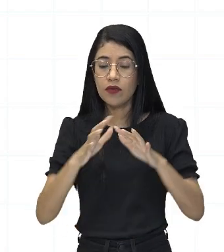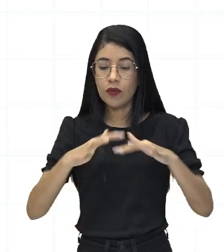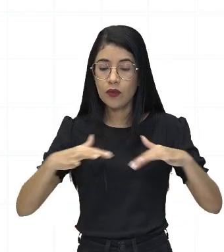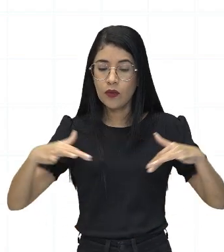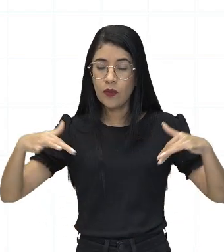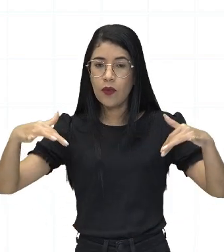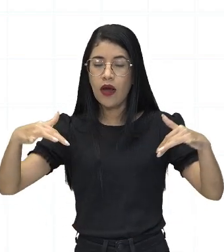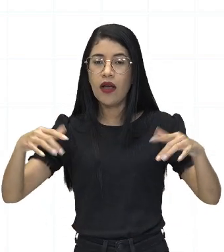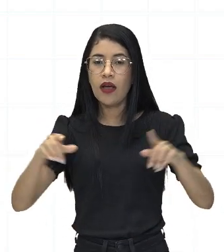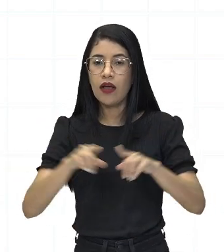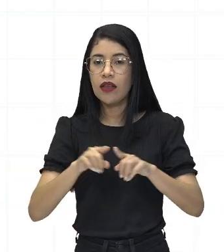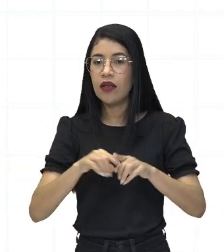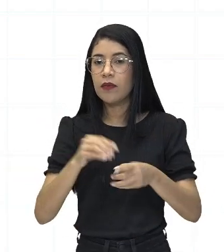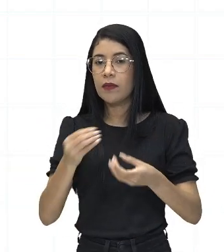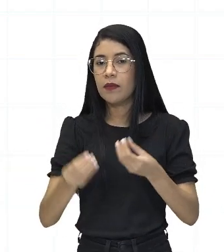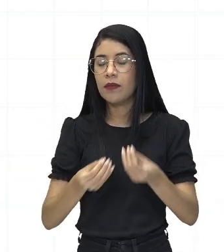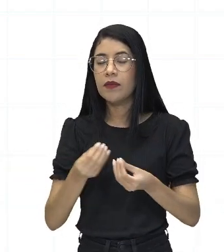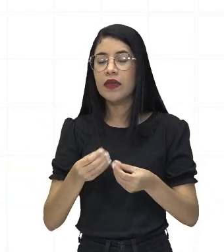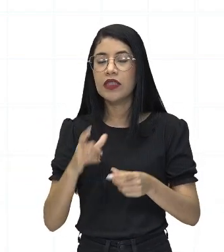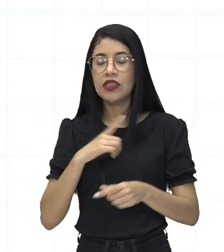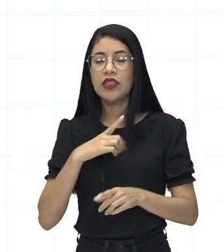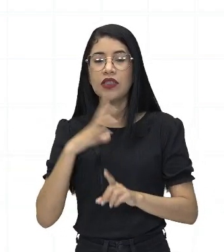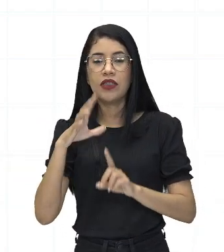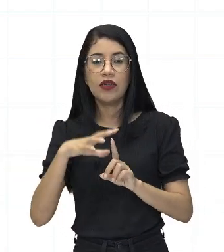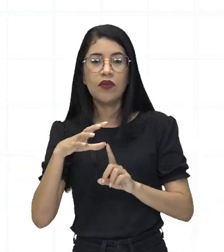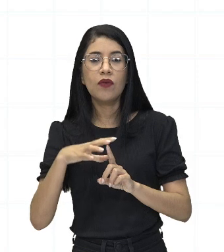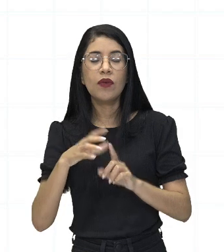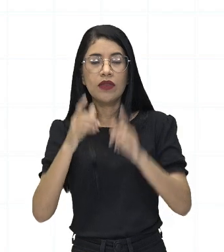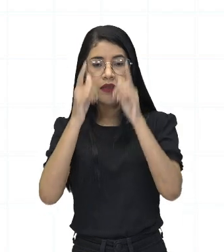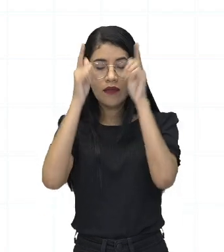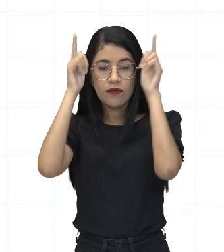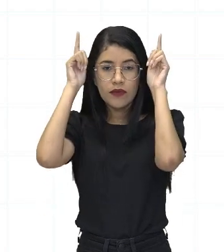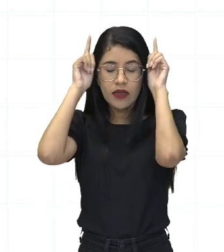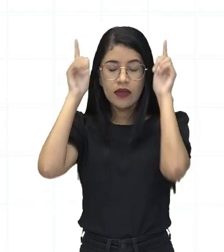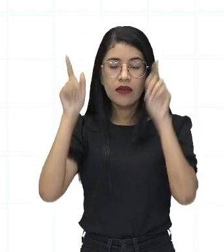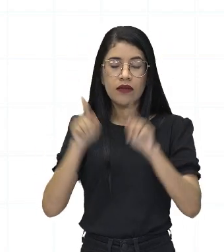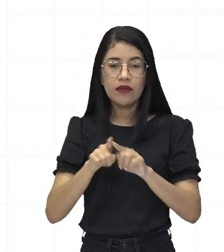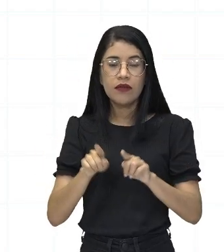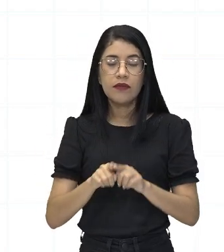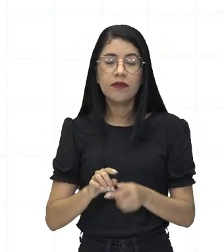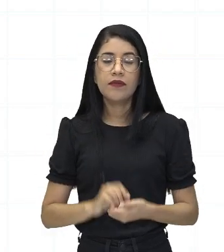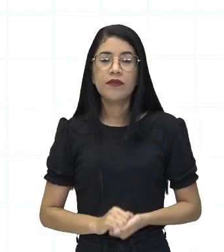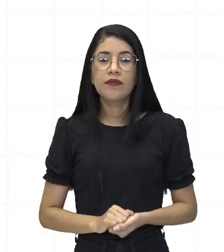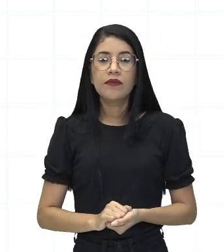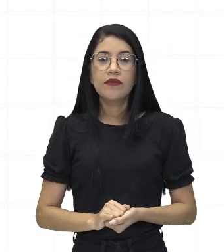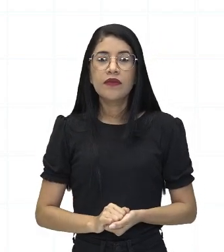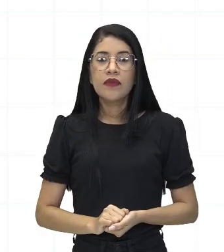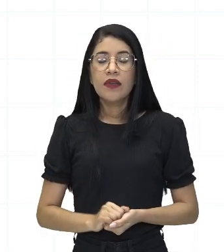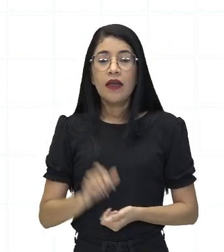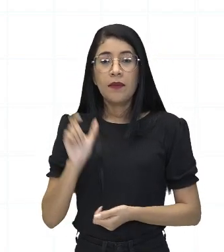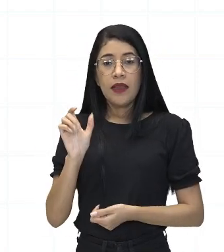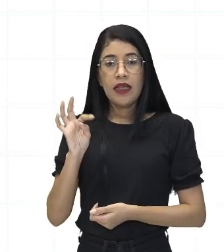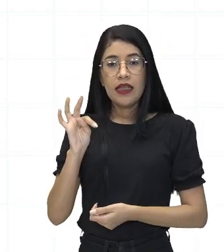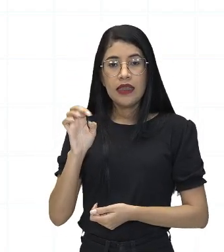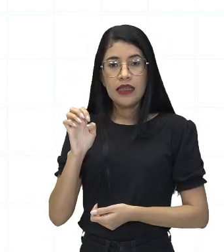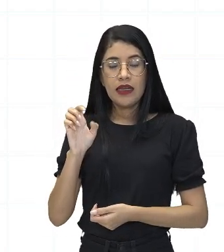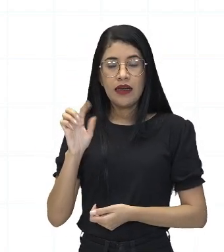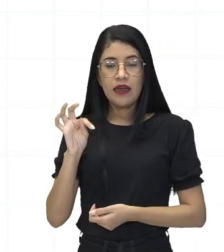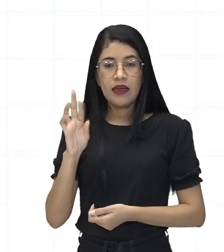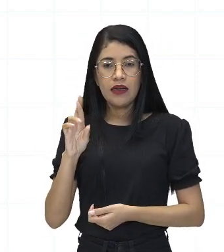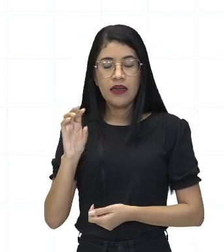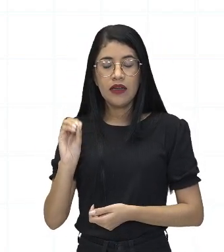vai pegar uma influência grega, que nós sabemos que o teatro, a palavra teatro,